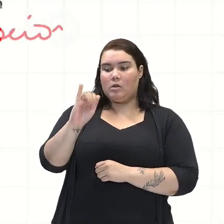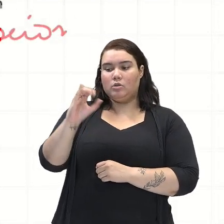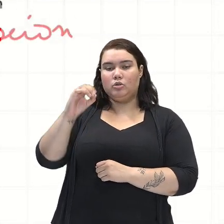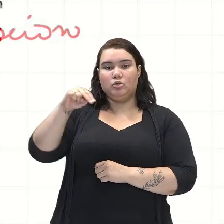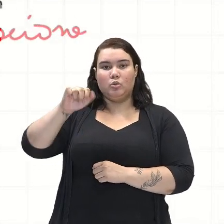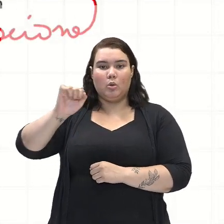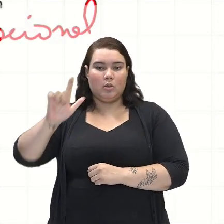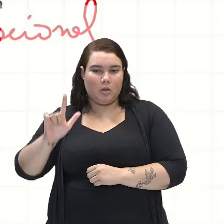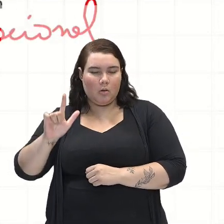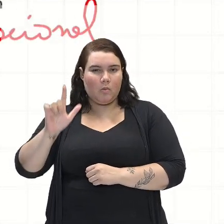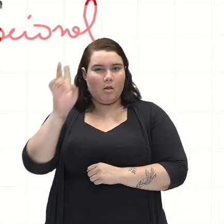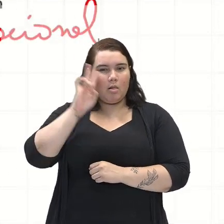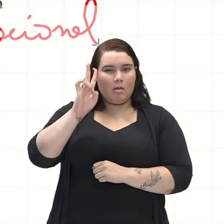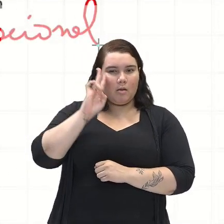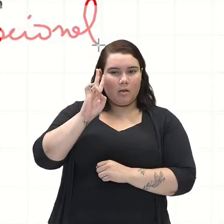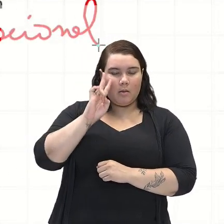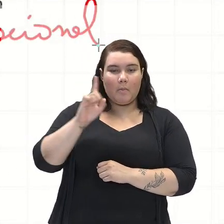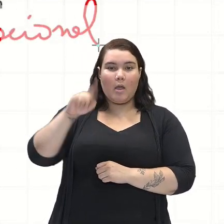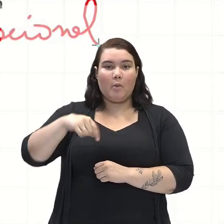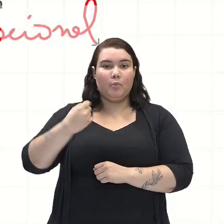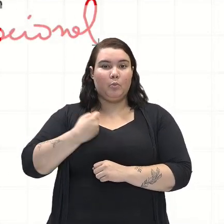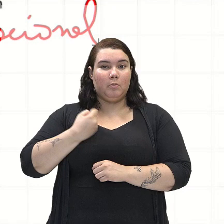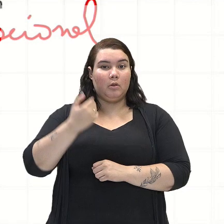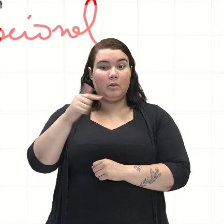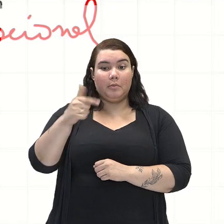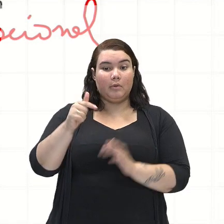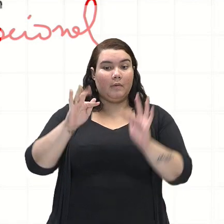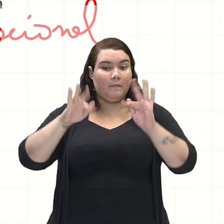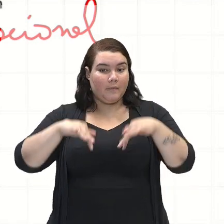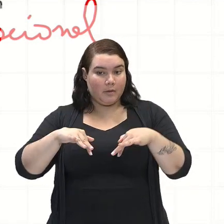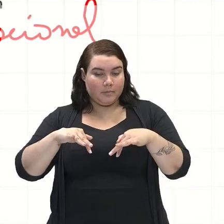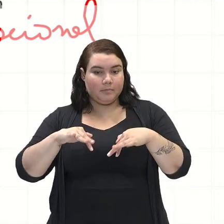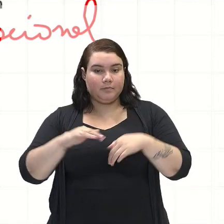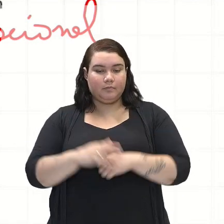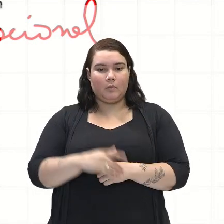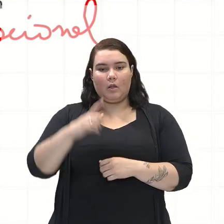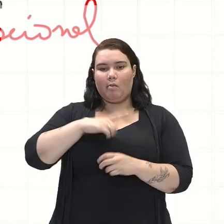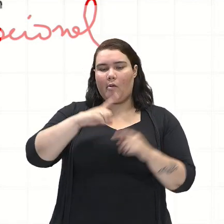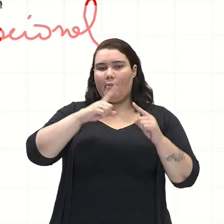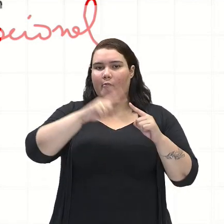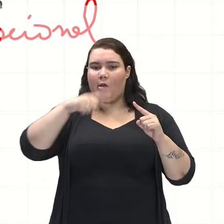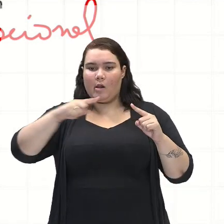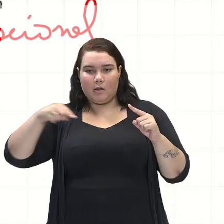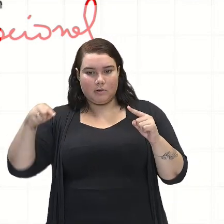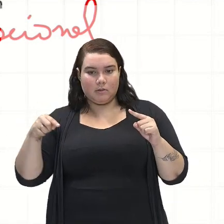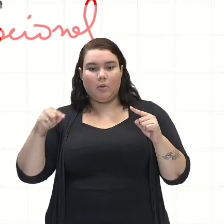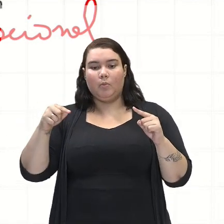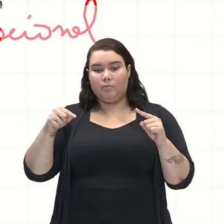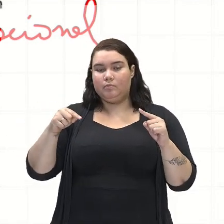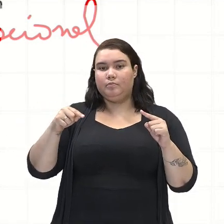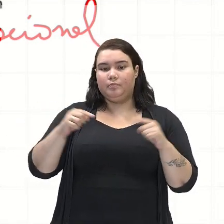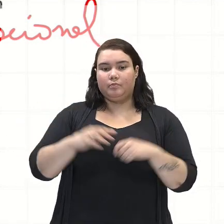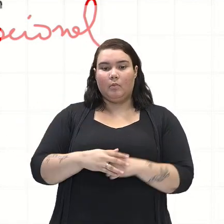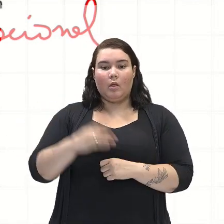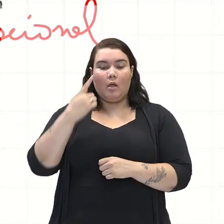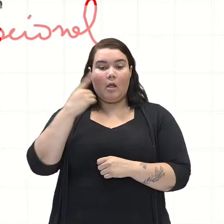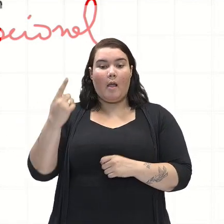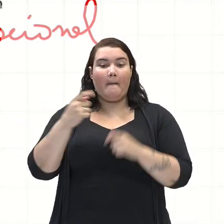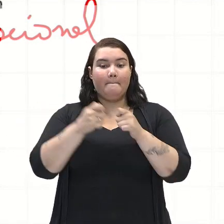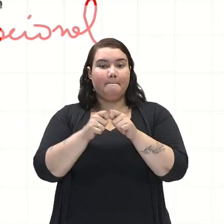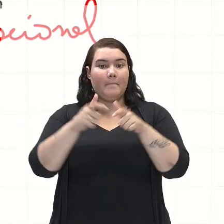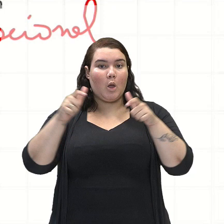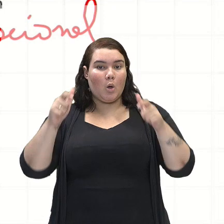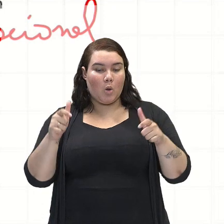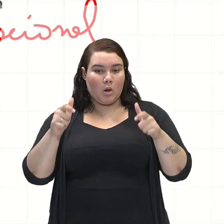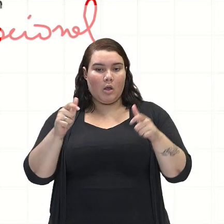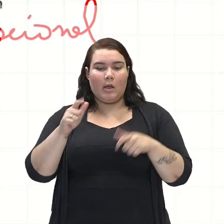irracional. Beleza? Então, aqui nós temos as várias nuances. A maioria dos casos,